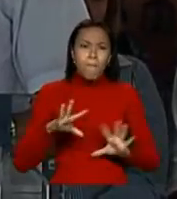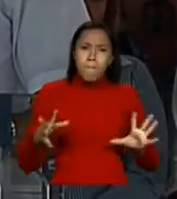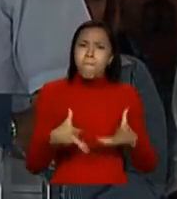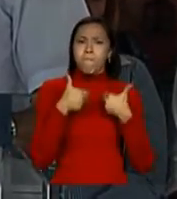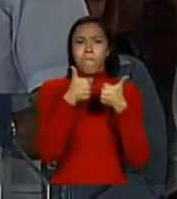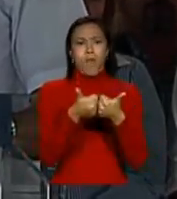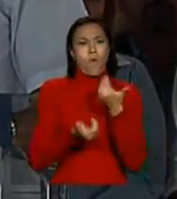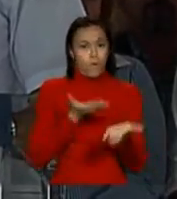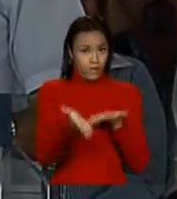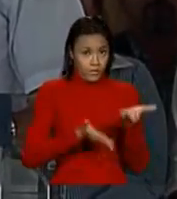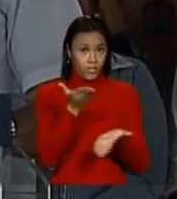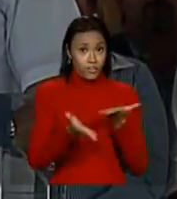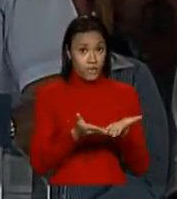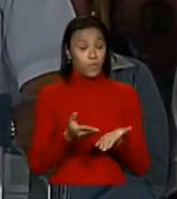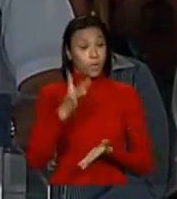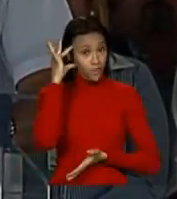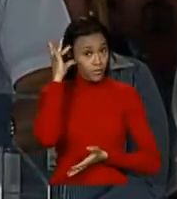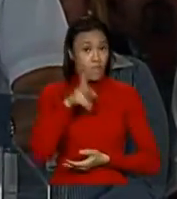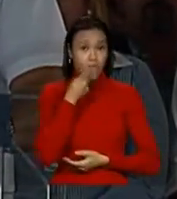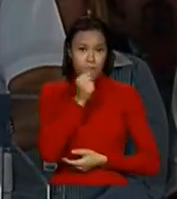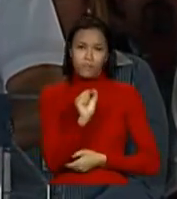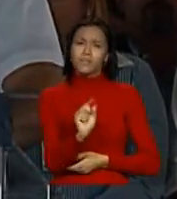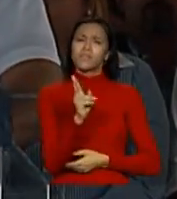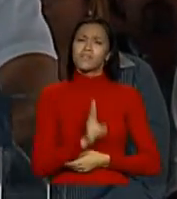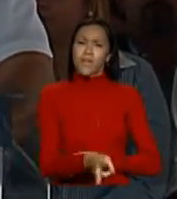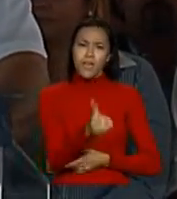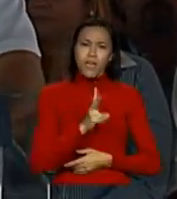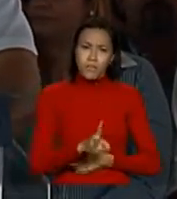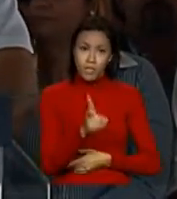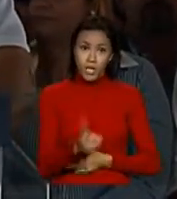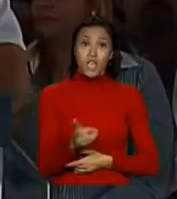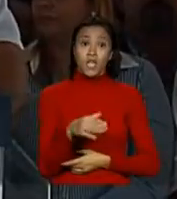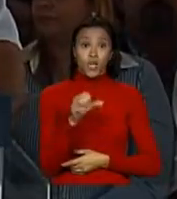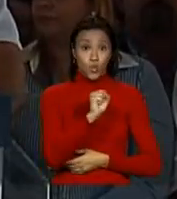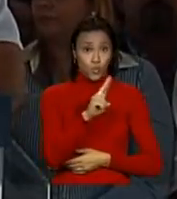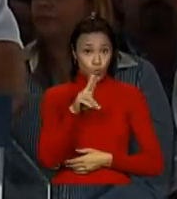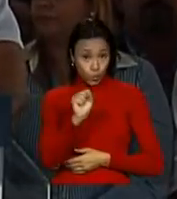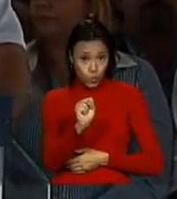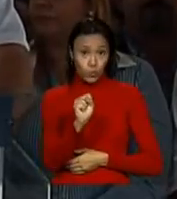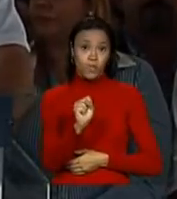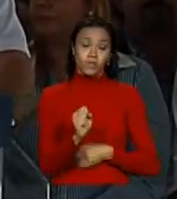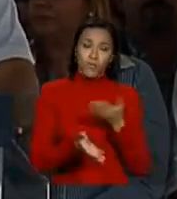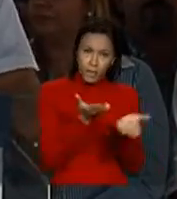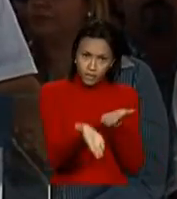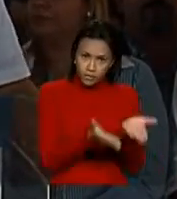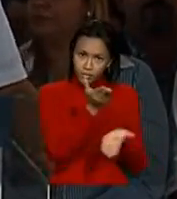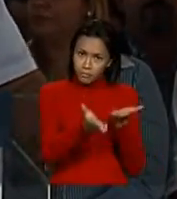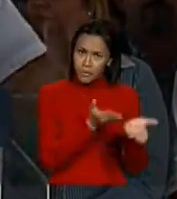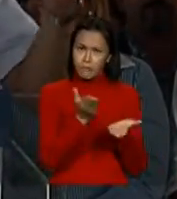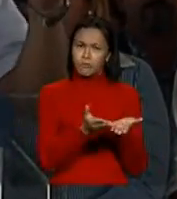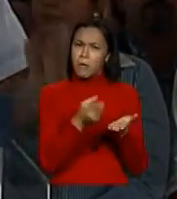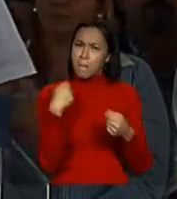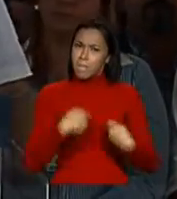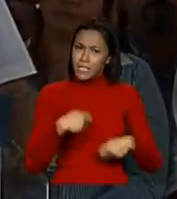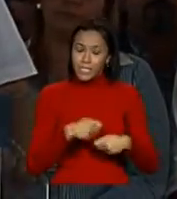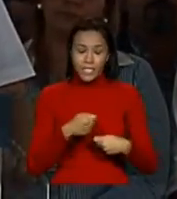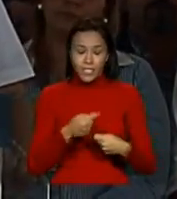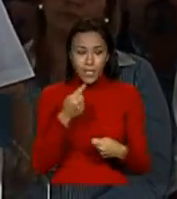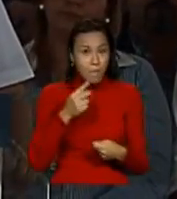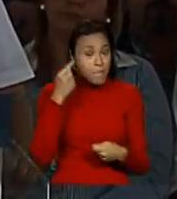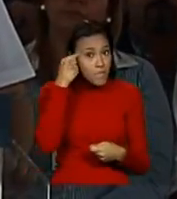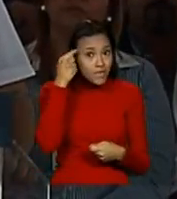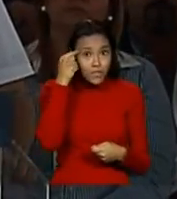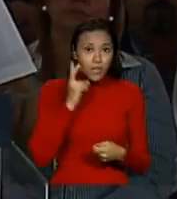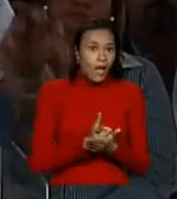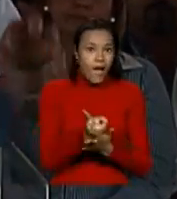atendimento ela sempre diz que o serviço de Saúde Público do SUS tem que ter uma verdadeira obsessão pela